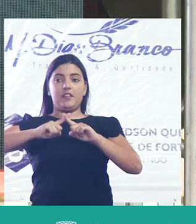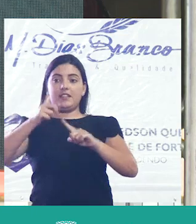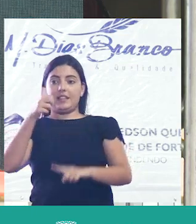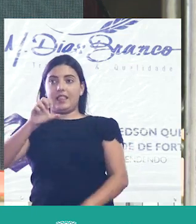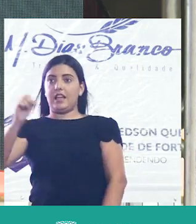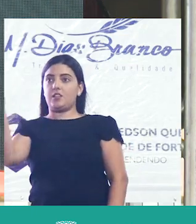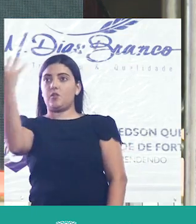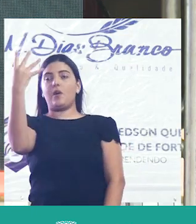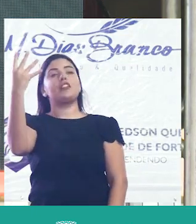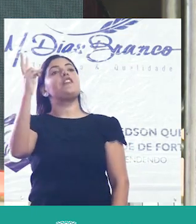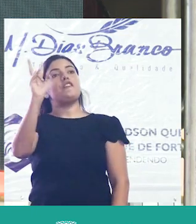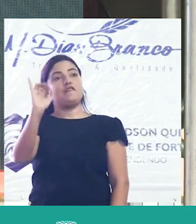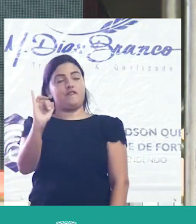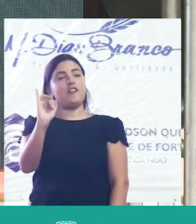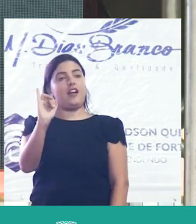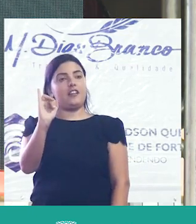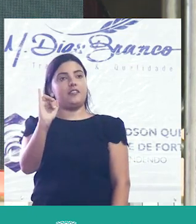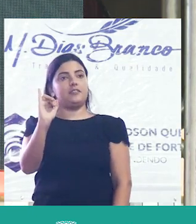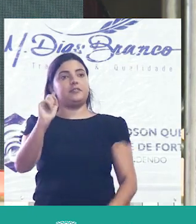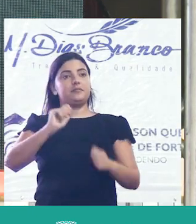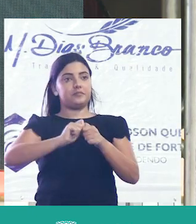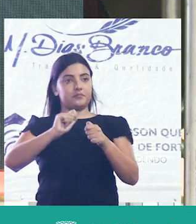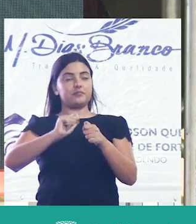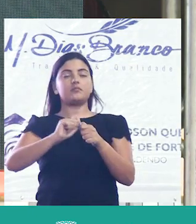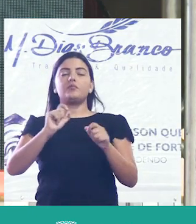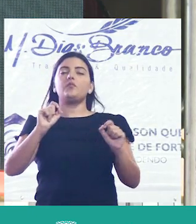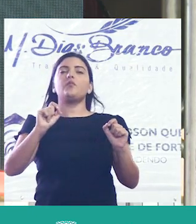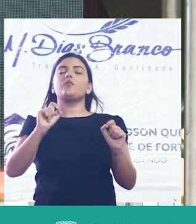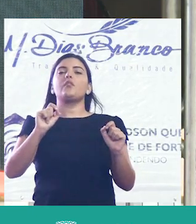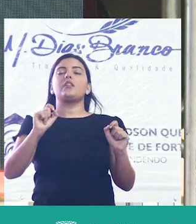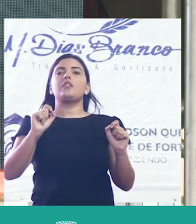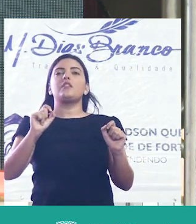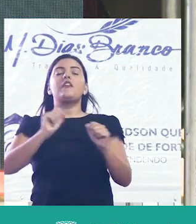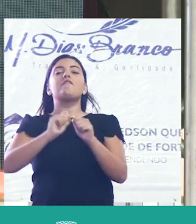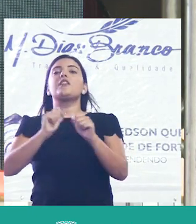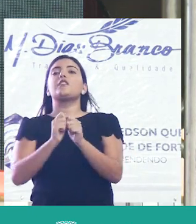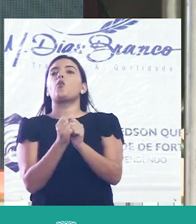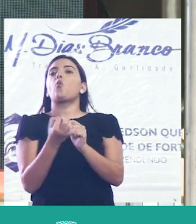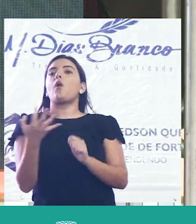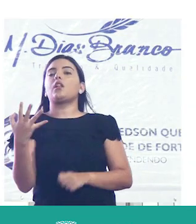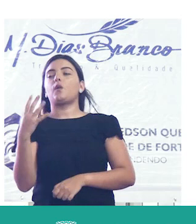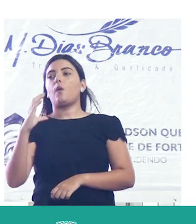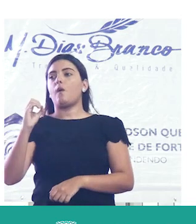reagir. Com essa massa, eu vou produzir quanto de cobre?